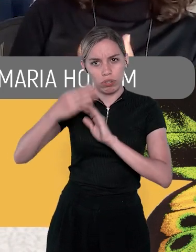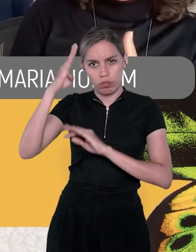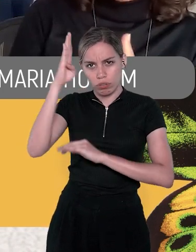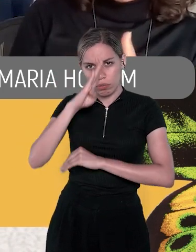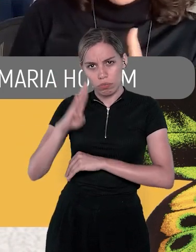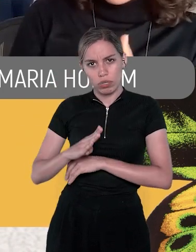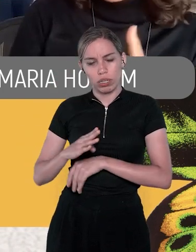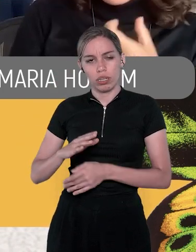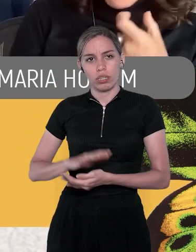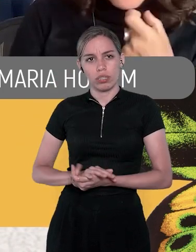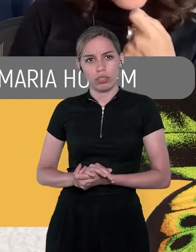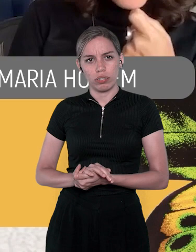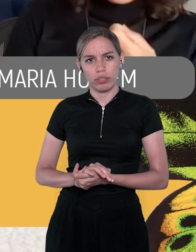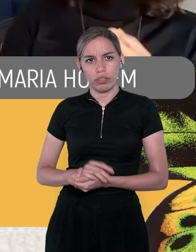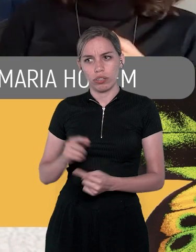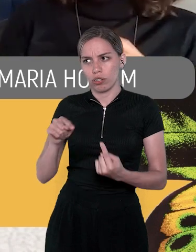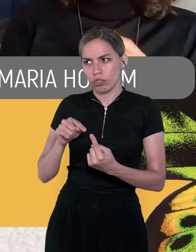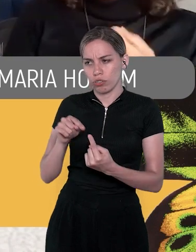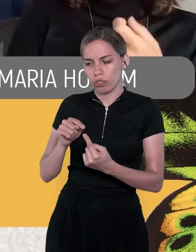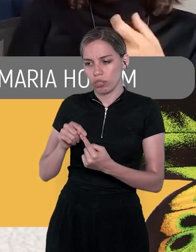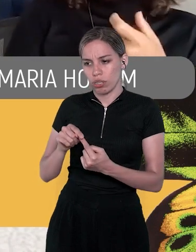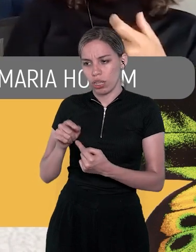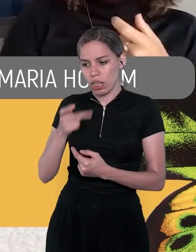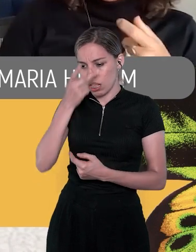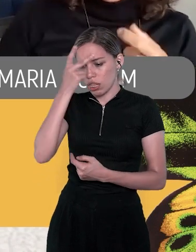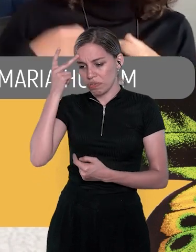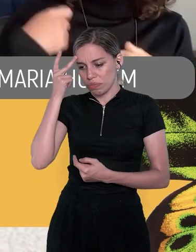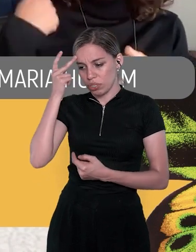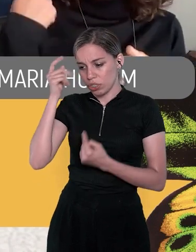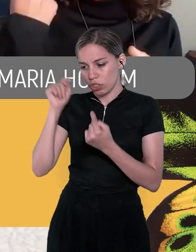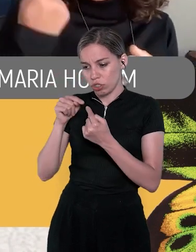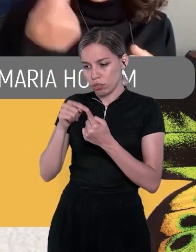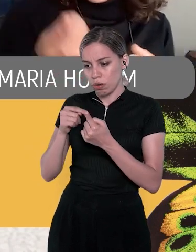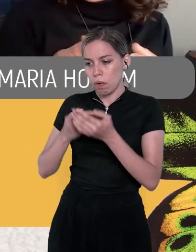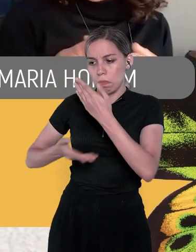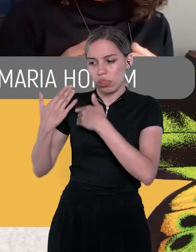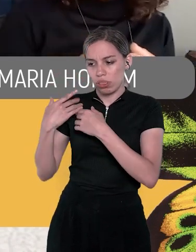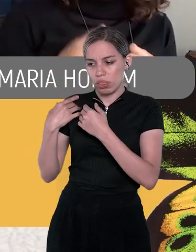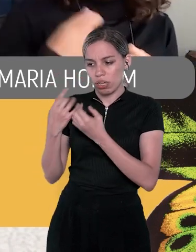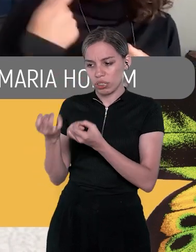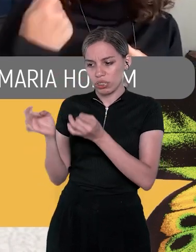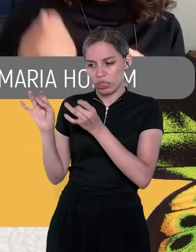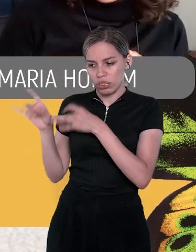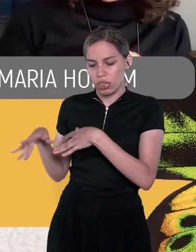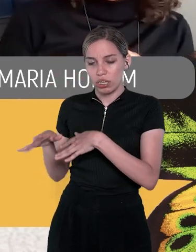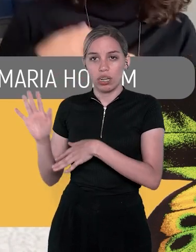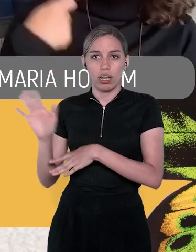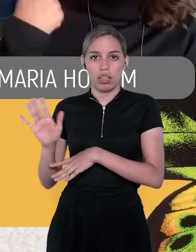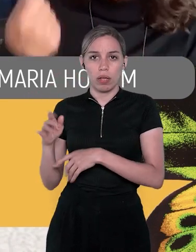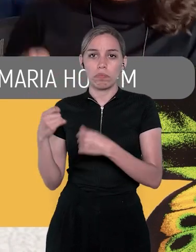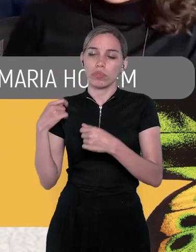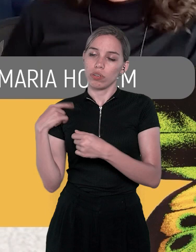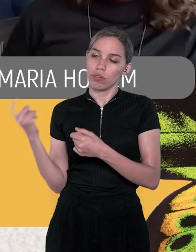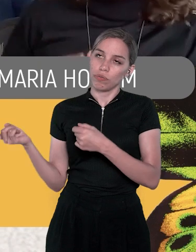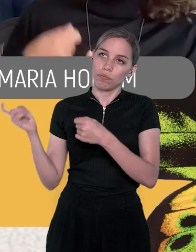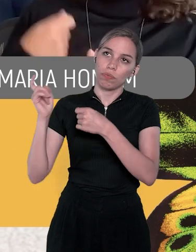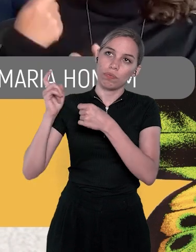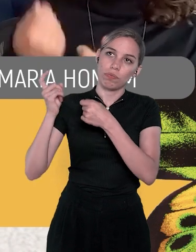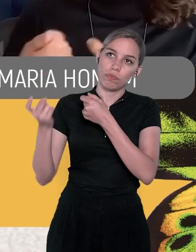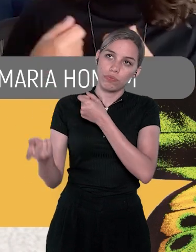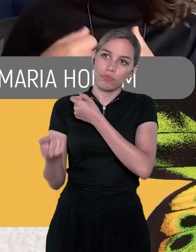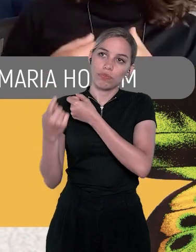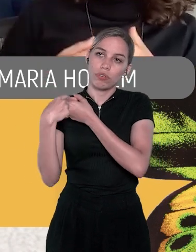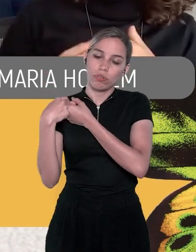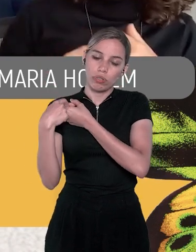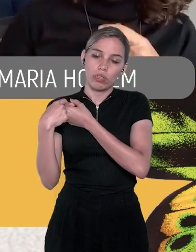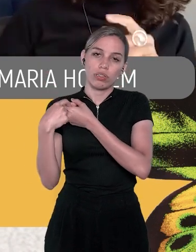Você não larga o osso. Você tem que reinstaurar instâncias políticas, econômicas. Aí